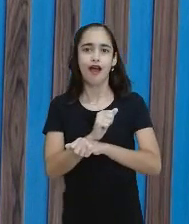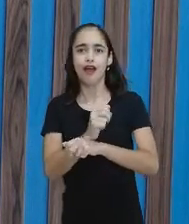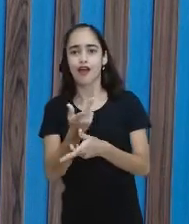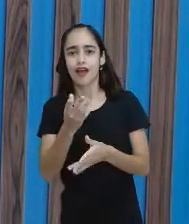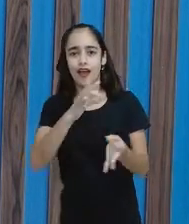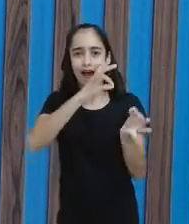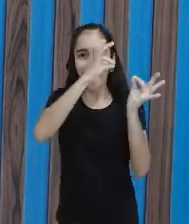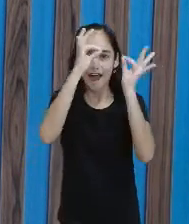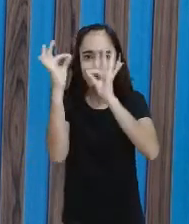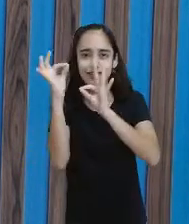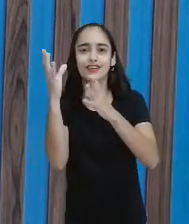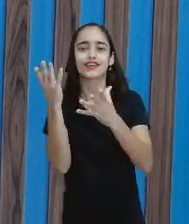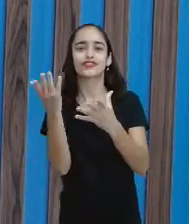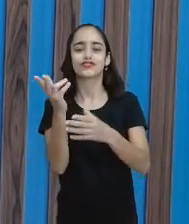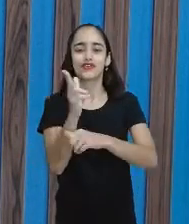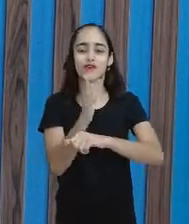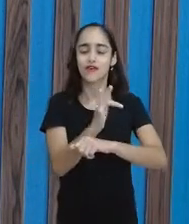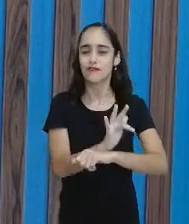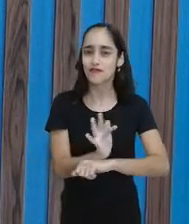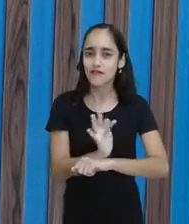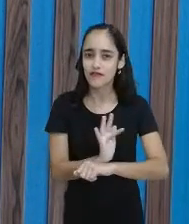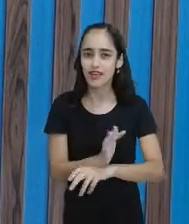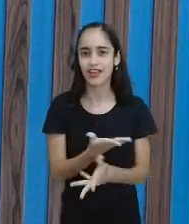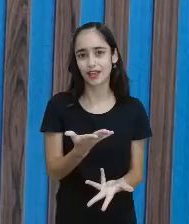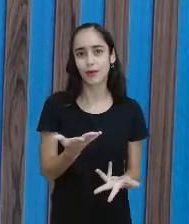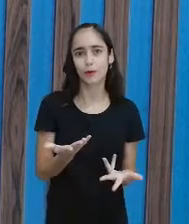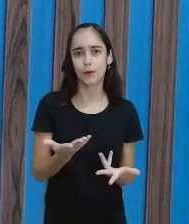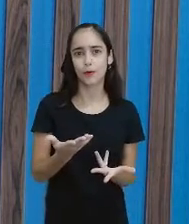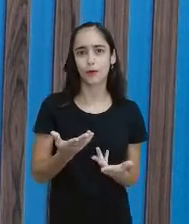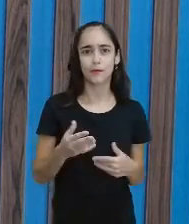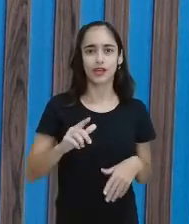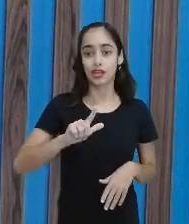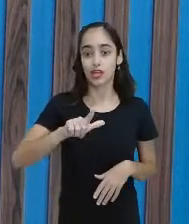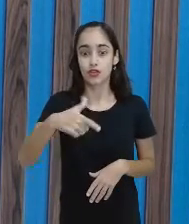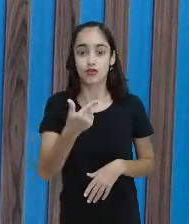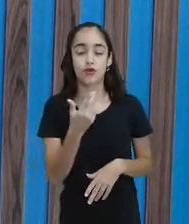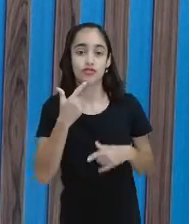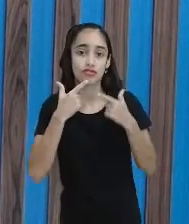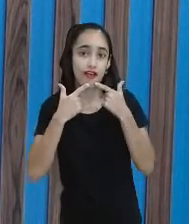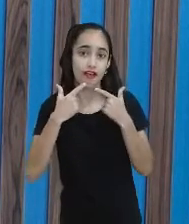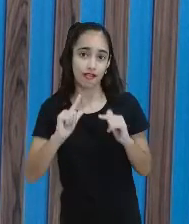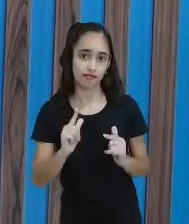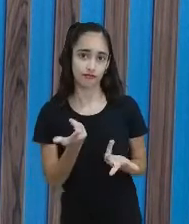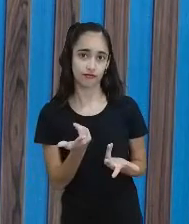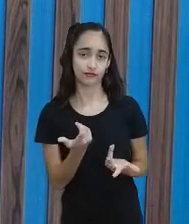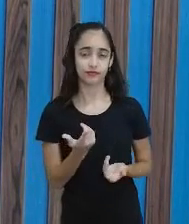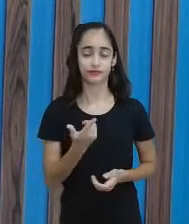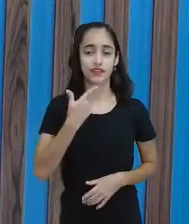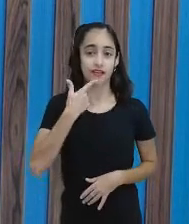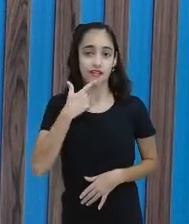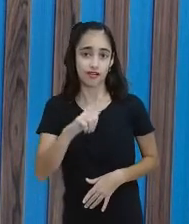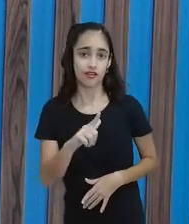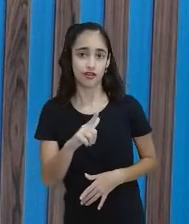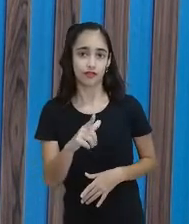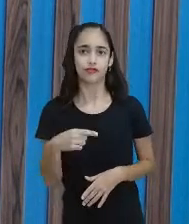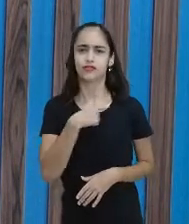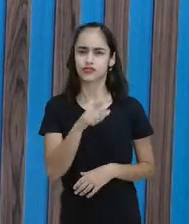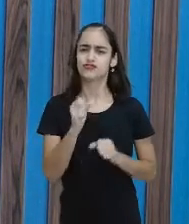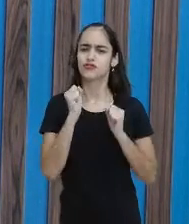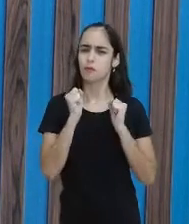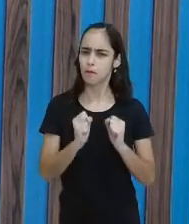inglês e espanhol, por que não aproveitar esse momento aqui, né? Então fiquem aí à